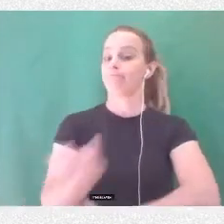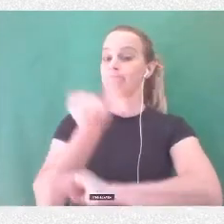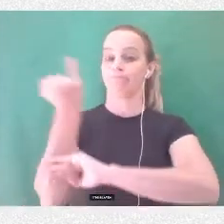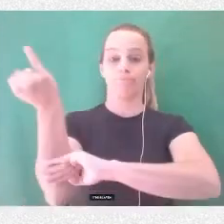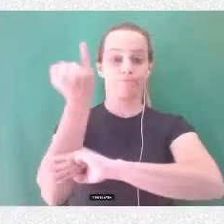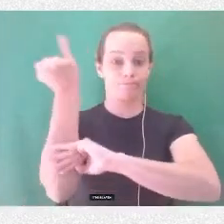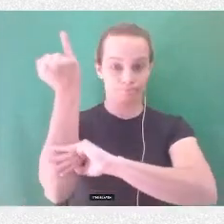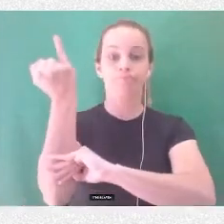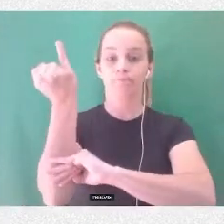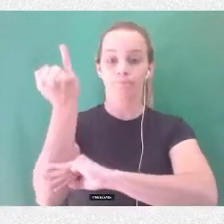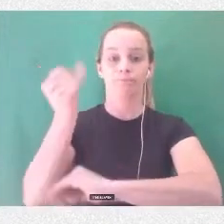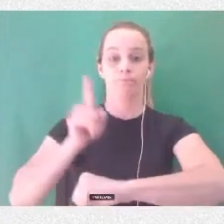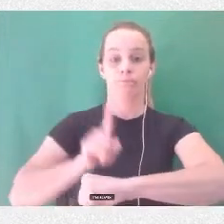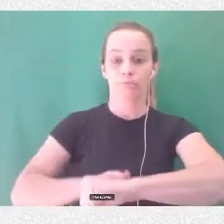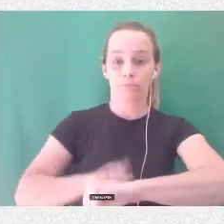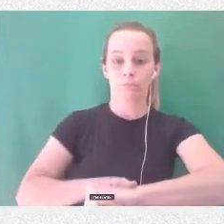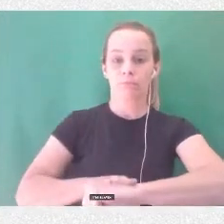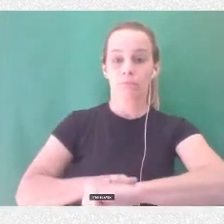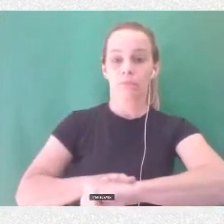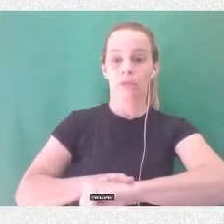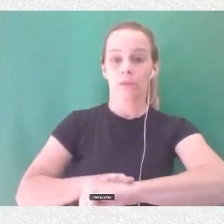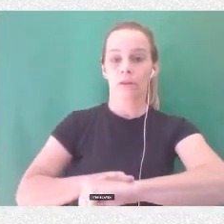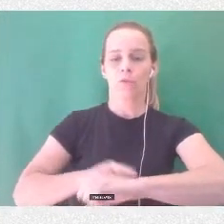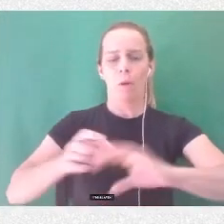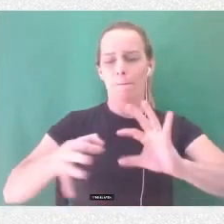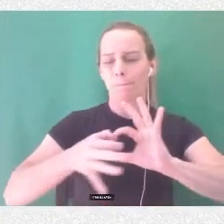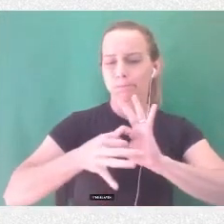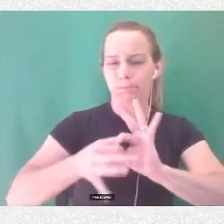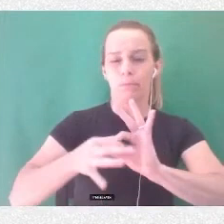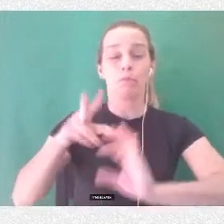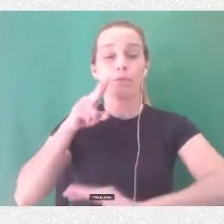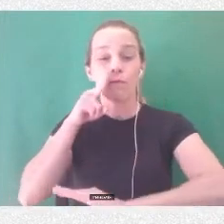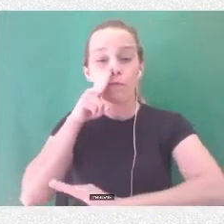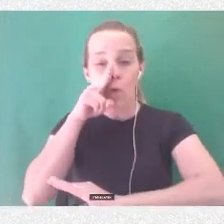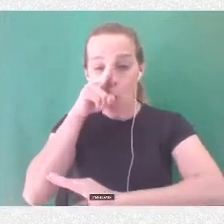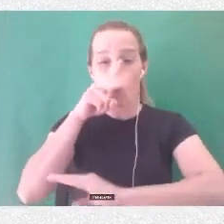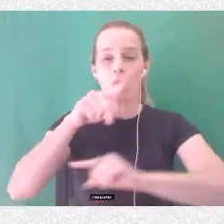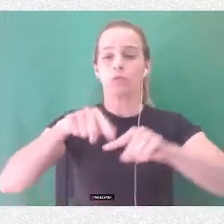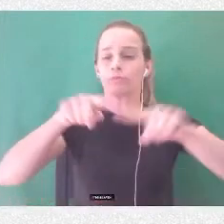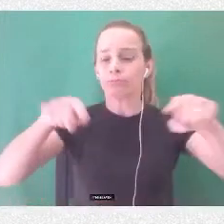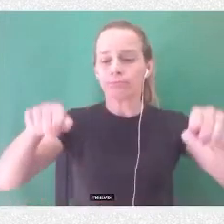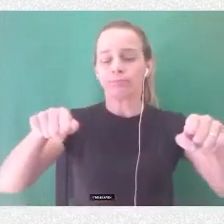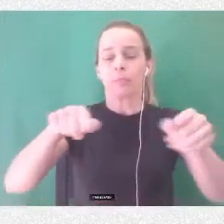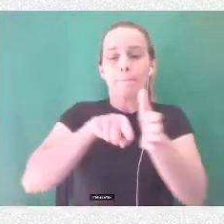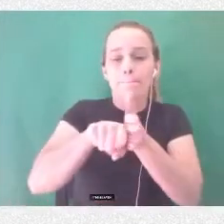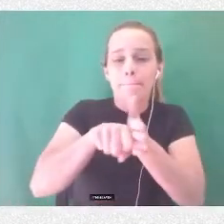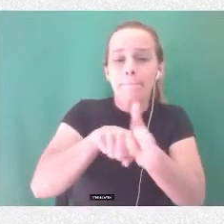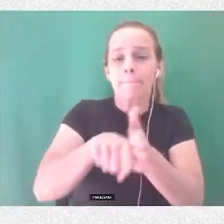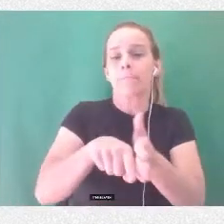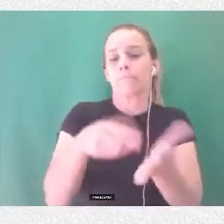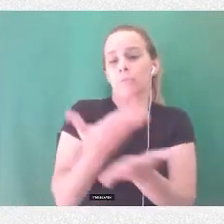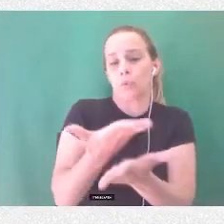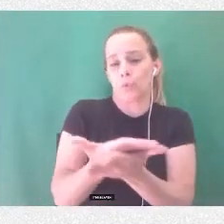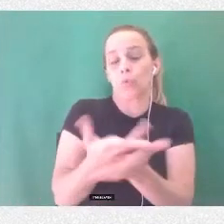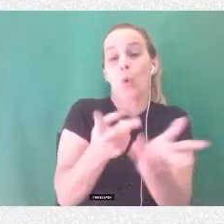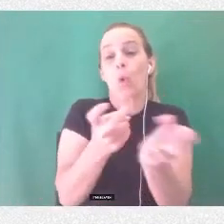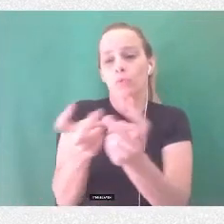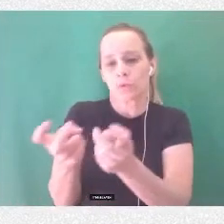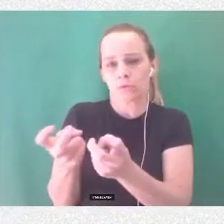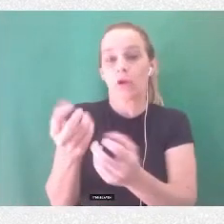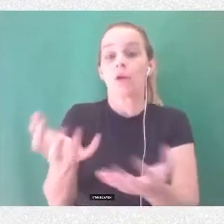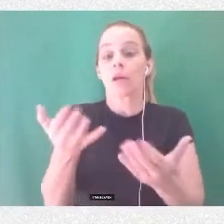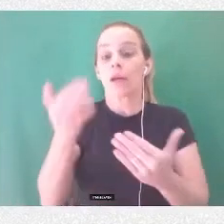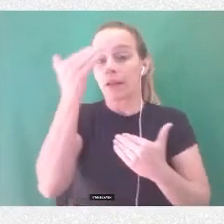grande unidade de forças para o estudo da ciência observou. Quero agradecer a